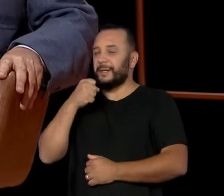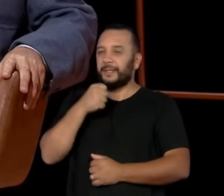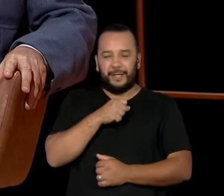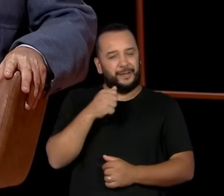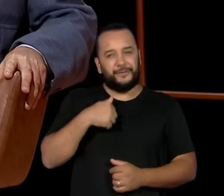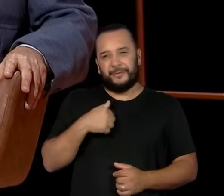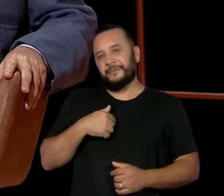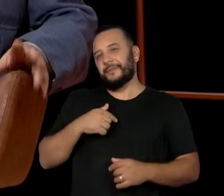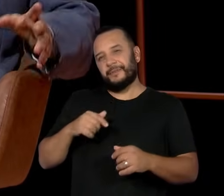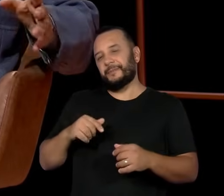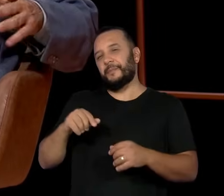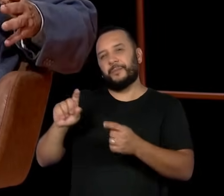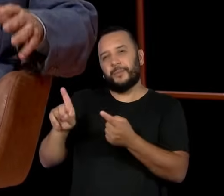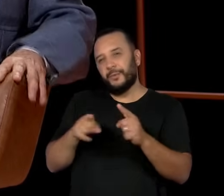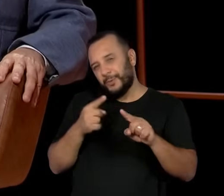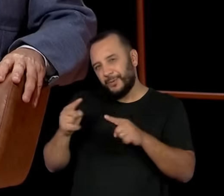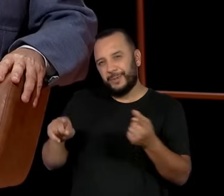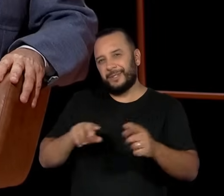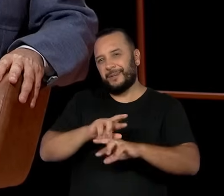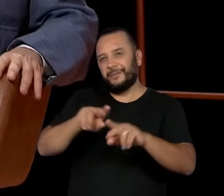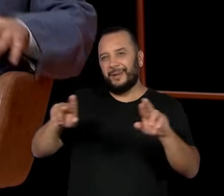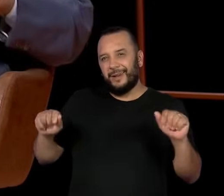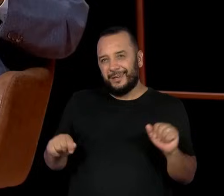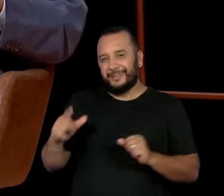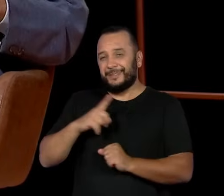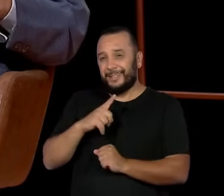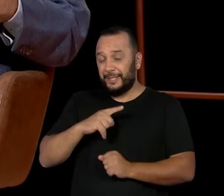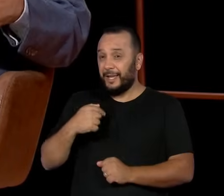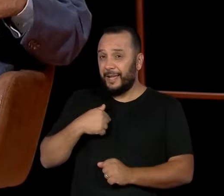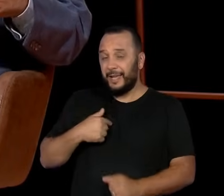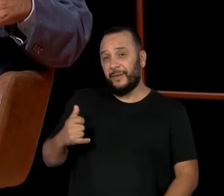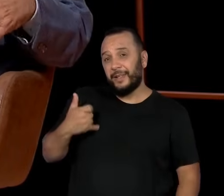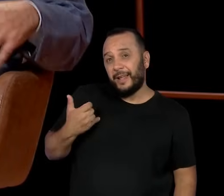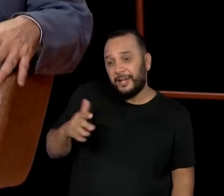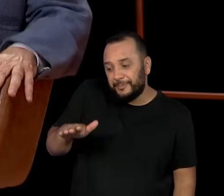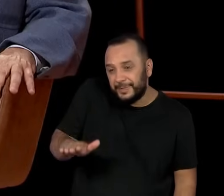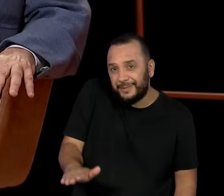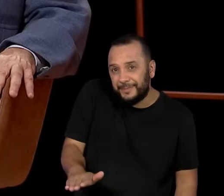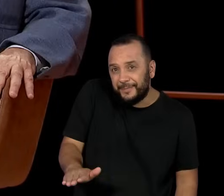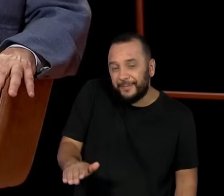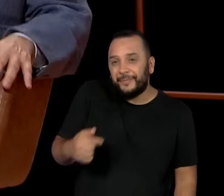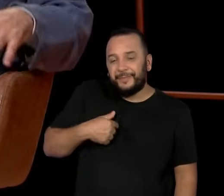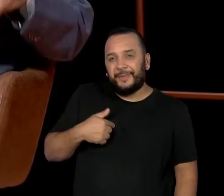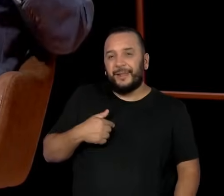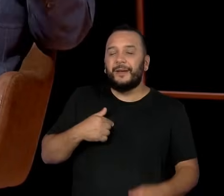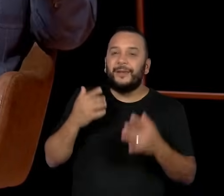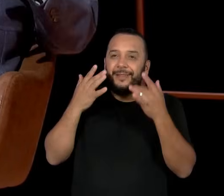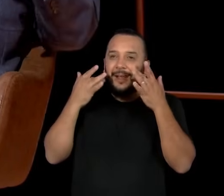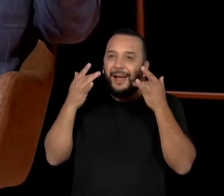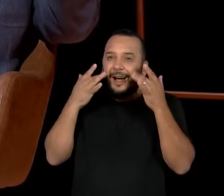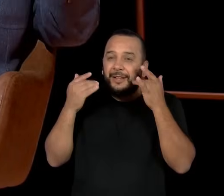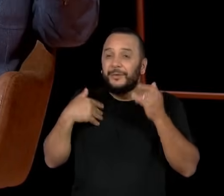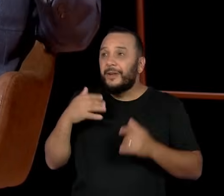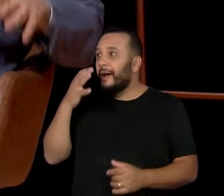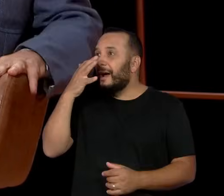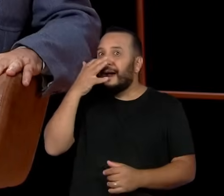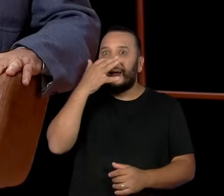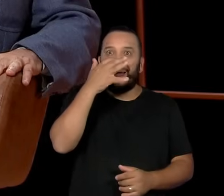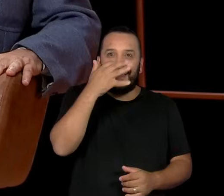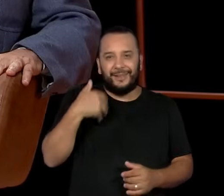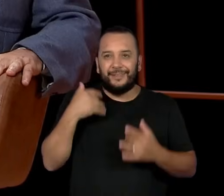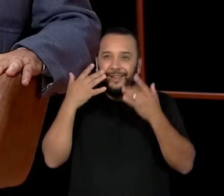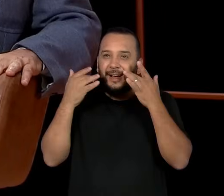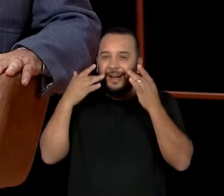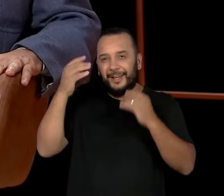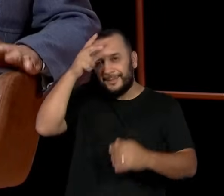peças, outros espetáculos. E eu, pequeno, ia ao teatro e ficava contemplando. No Teatro Municipal